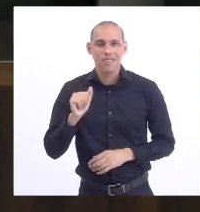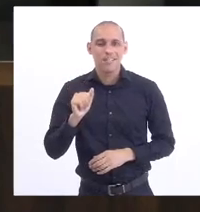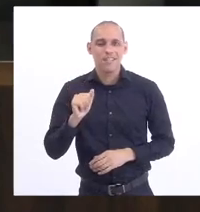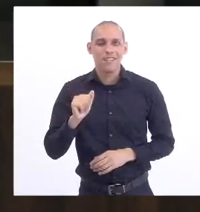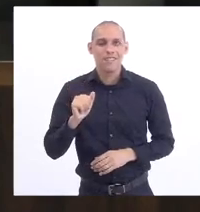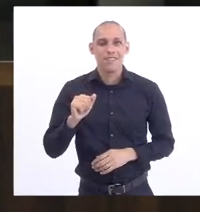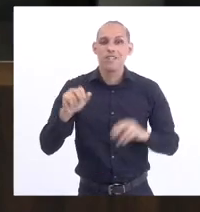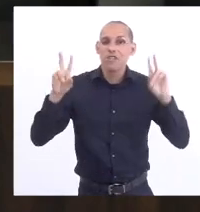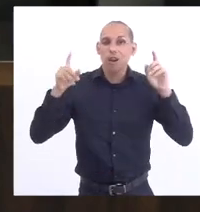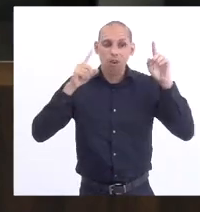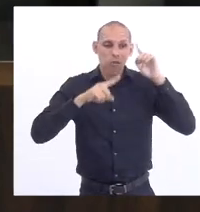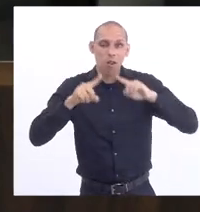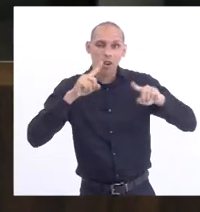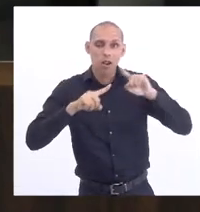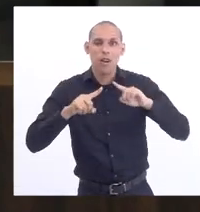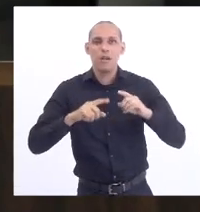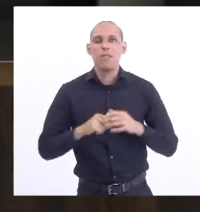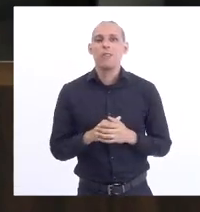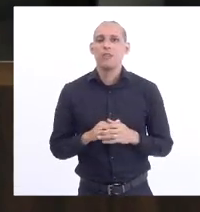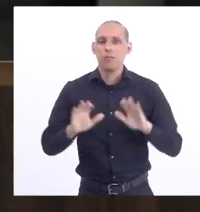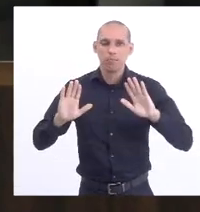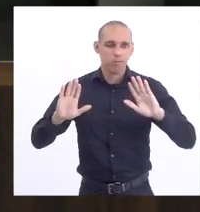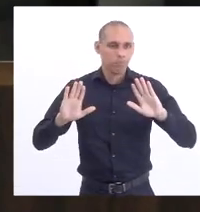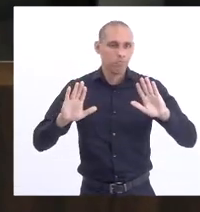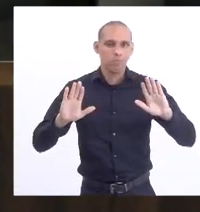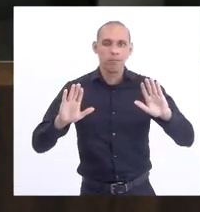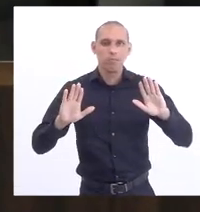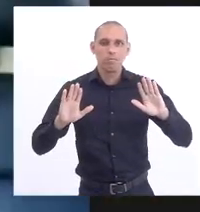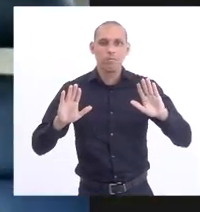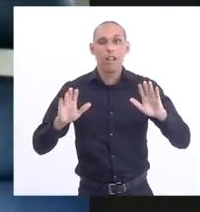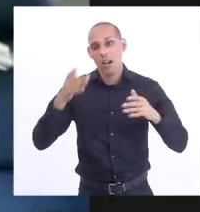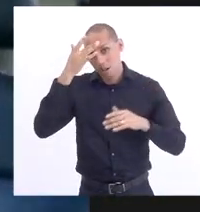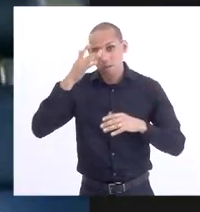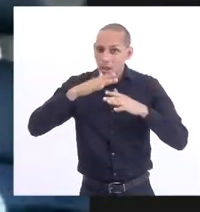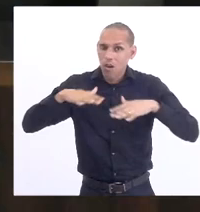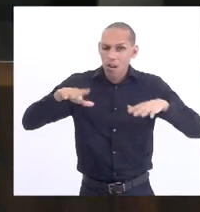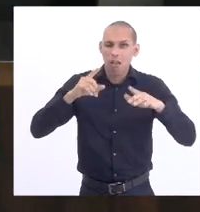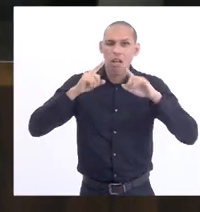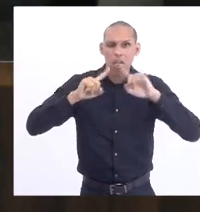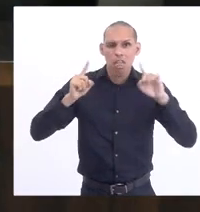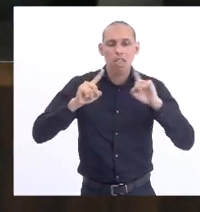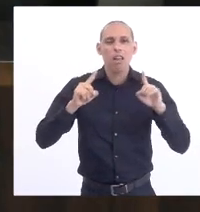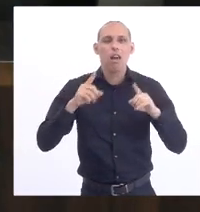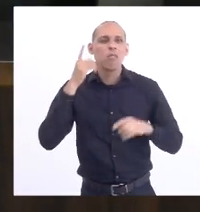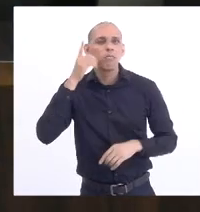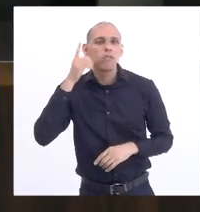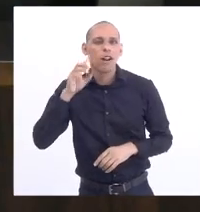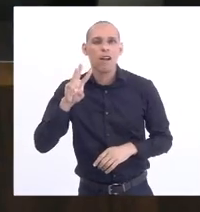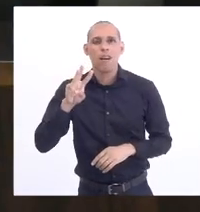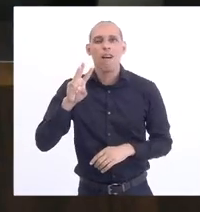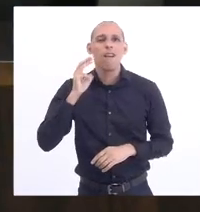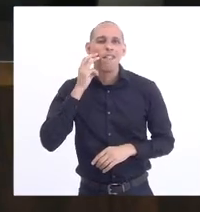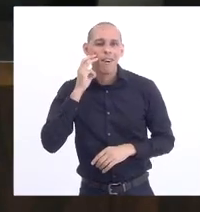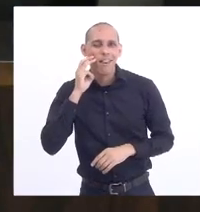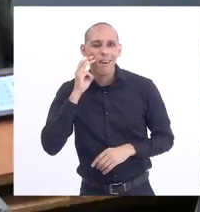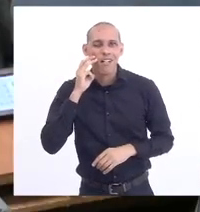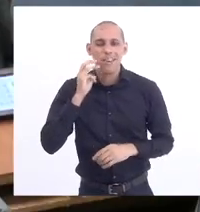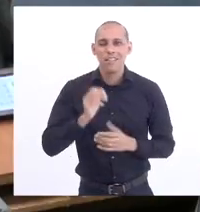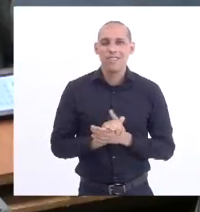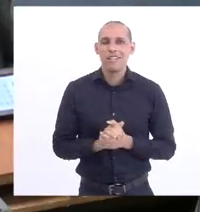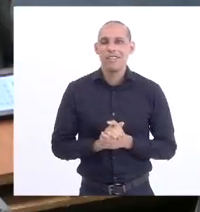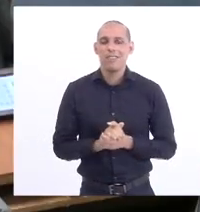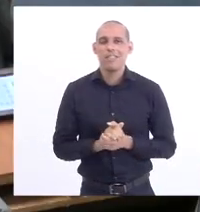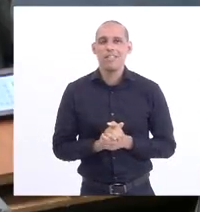deputado. Um instante. Reclamando com razão, né, presidente? Deputado Valdec, questão de ordem. Fábio Silva, pela ordem,